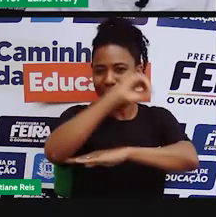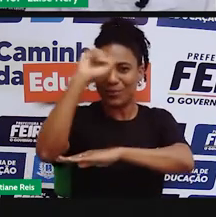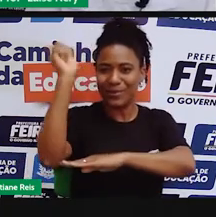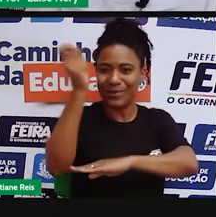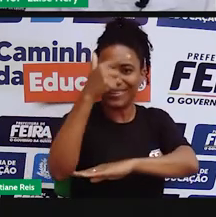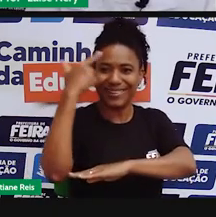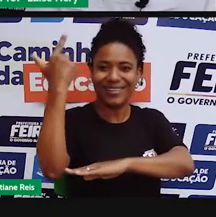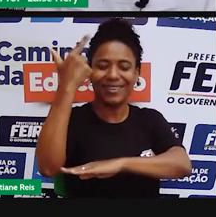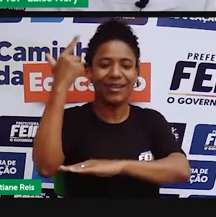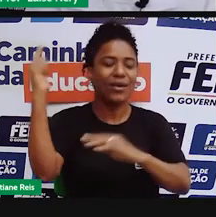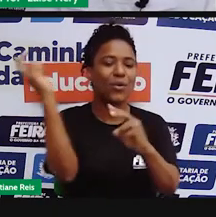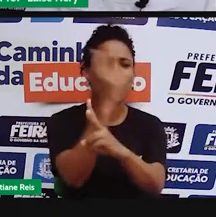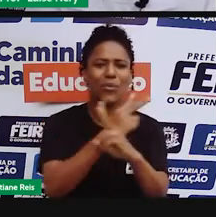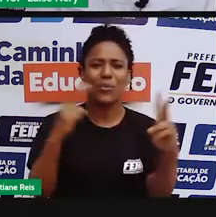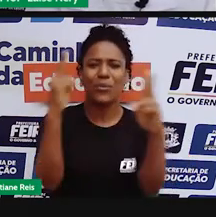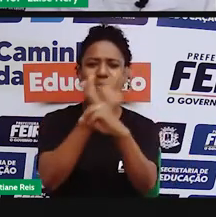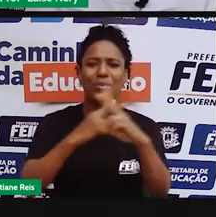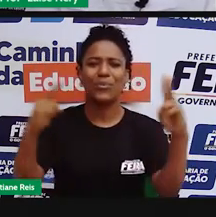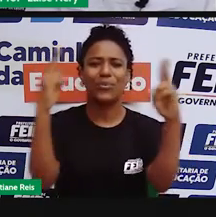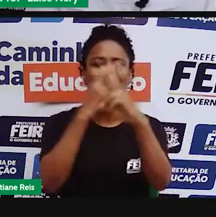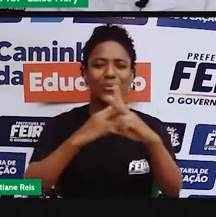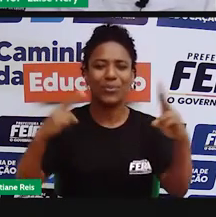soprando.